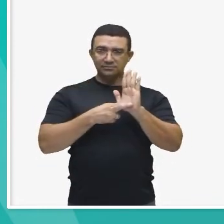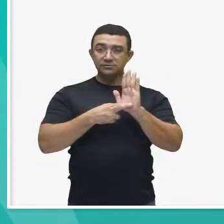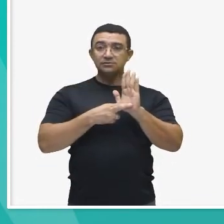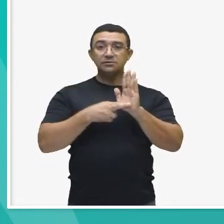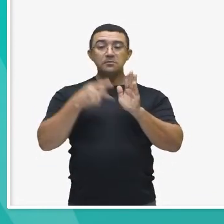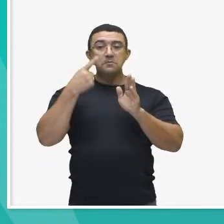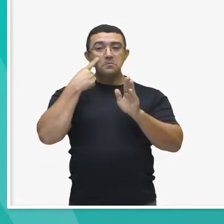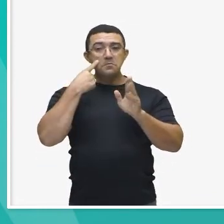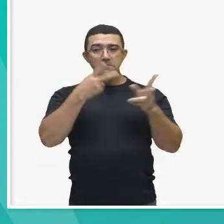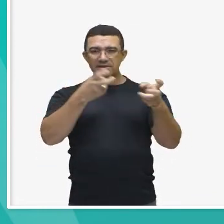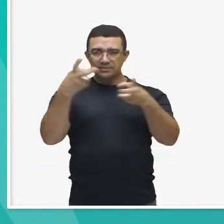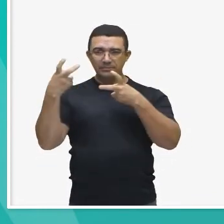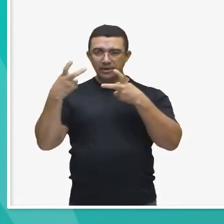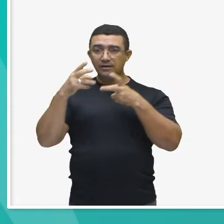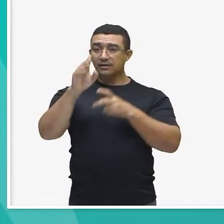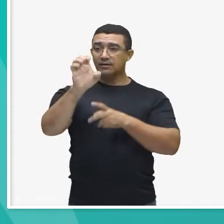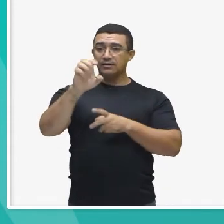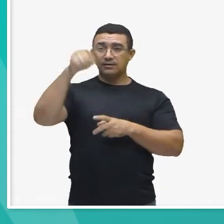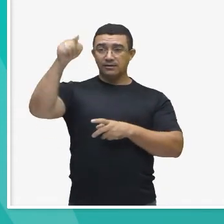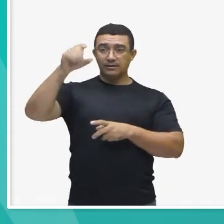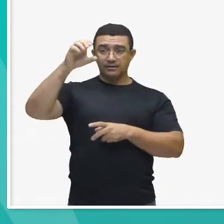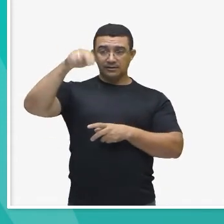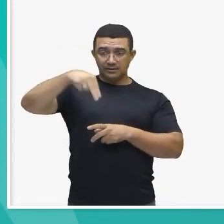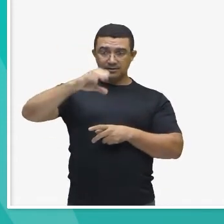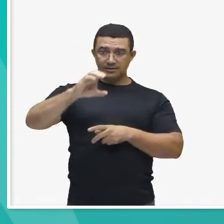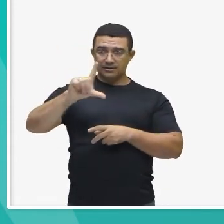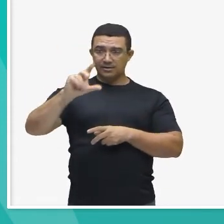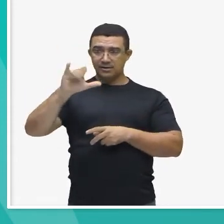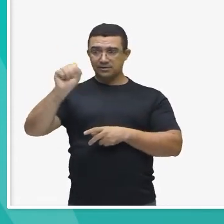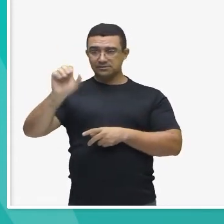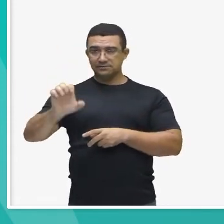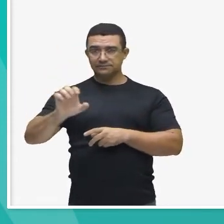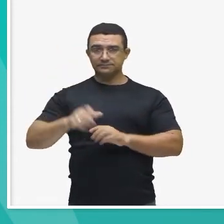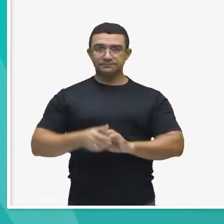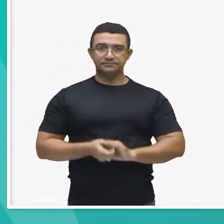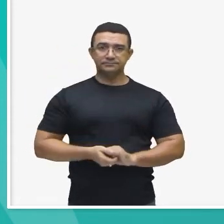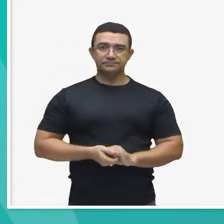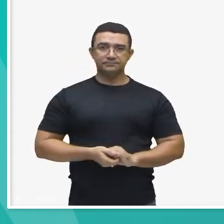ênclise. Tá certo? Então, olha só.